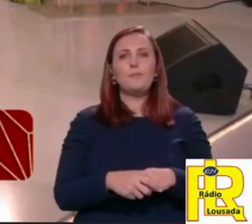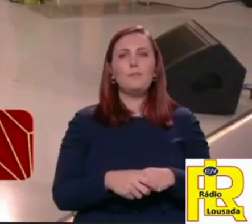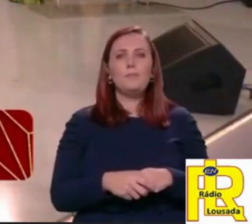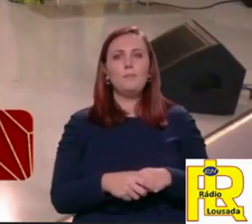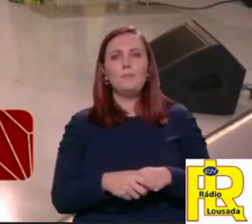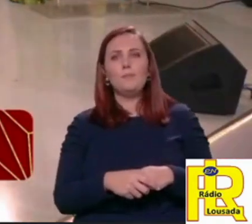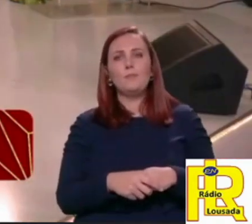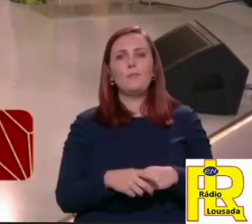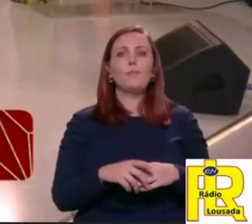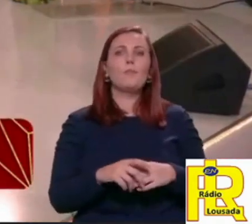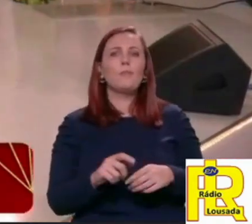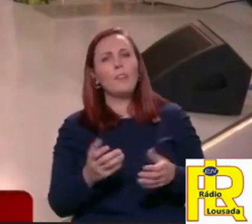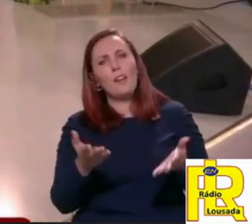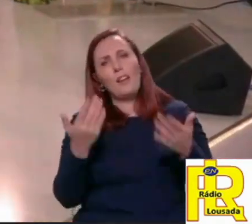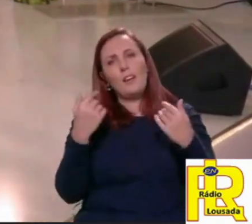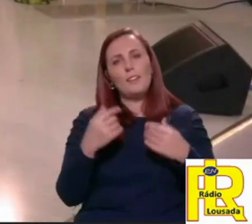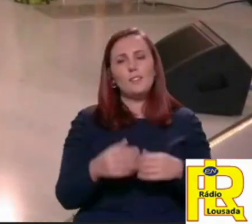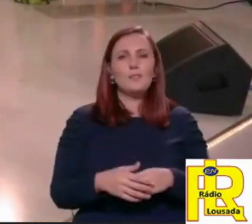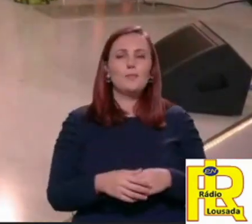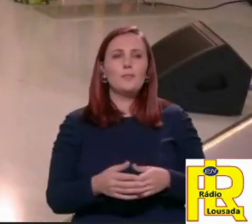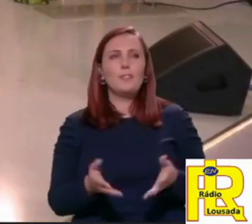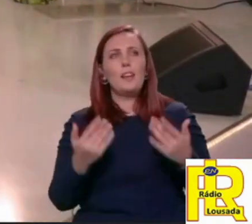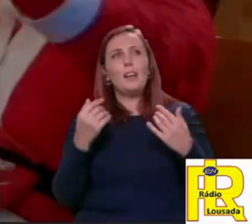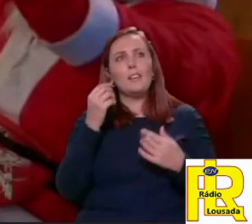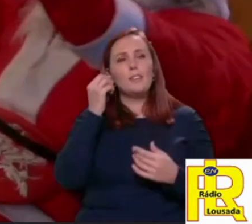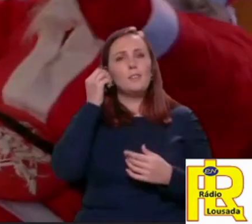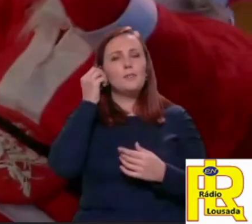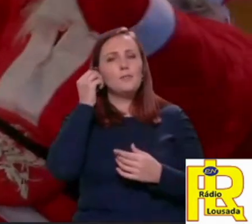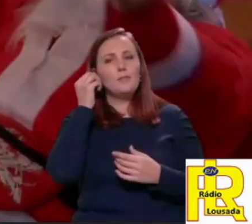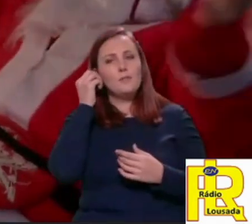hei hei hei